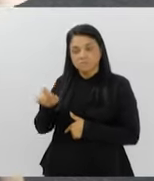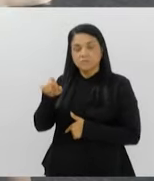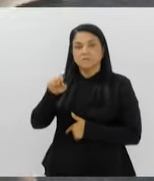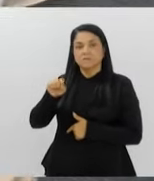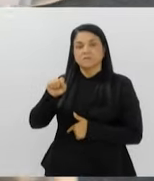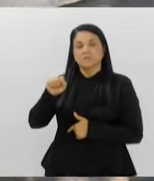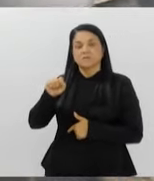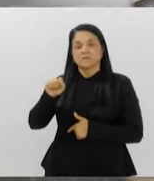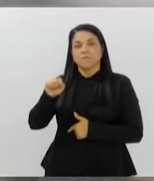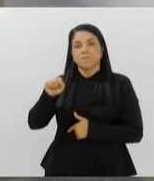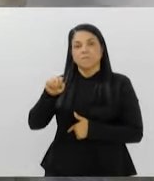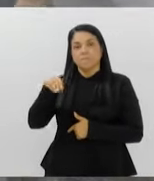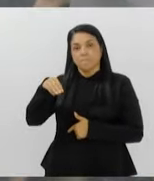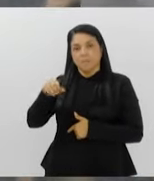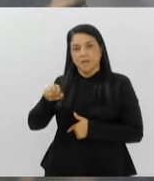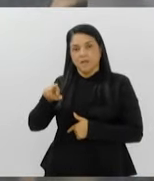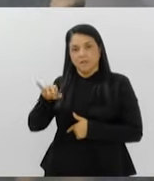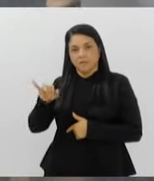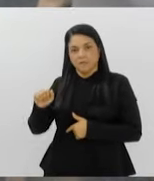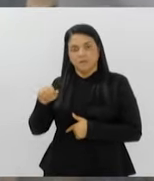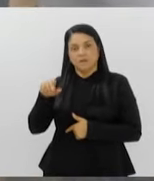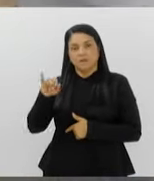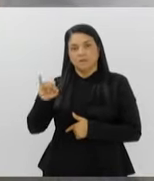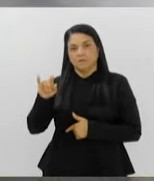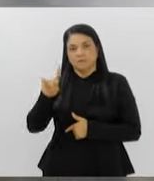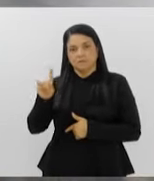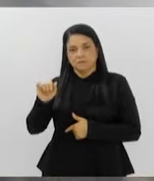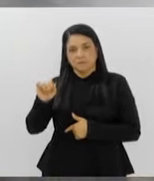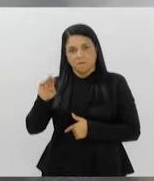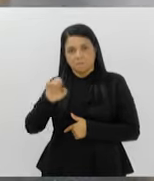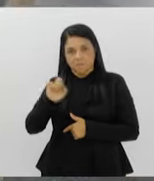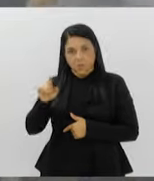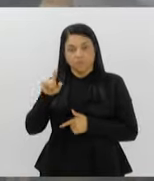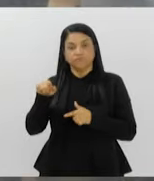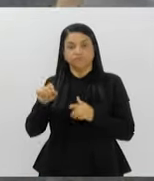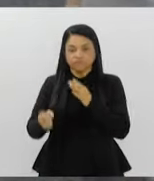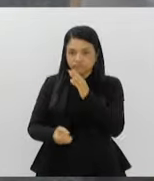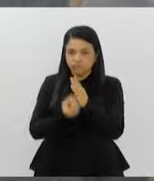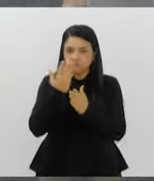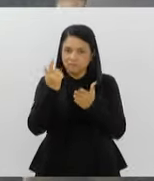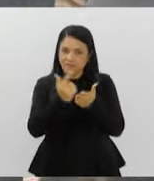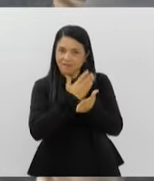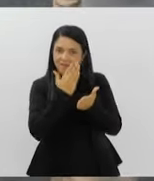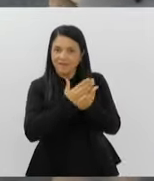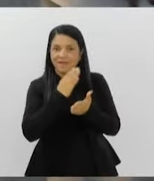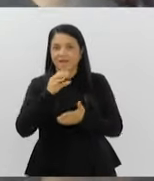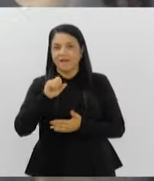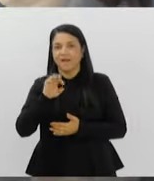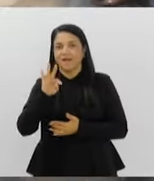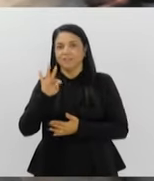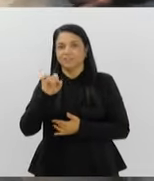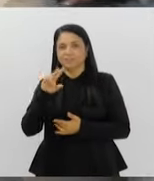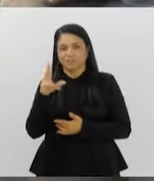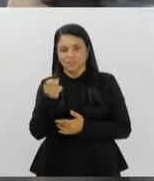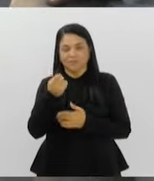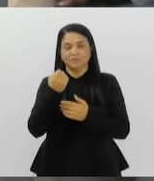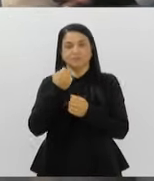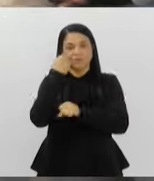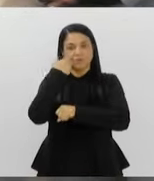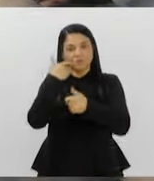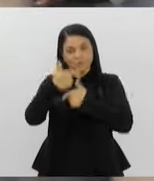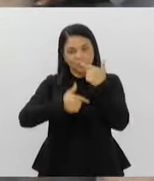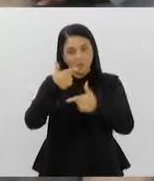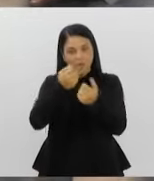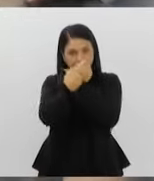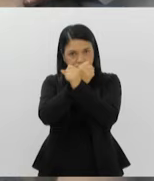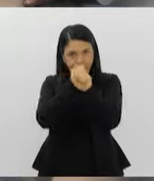nosso estado, que deu origem a uma cartilha da nossa Comissão de Trabalho Análogo à Escravidão. A gente fez em